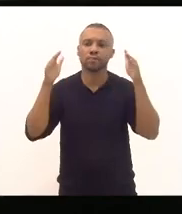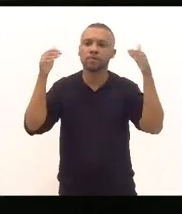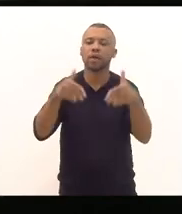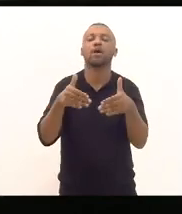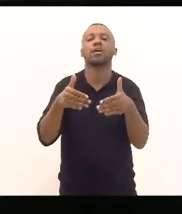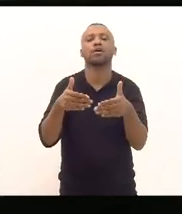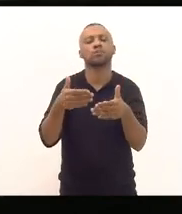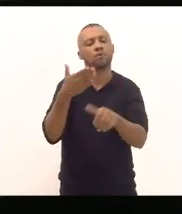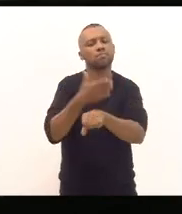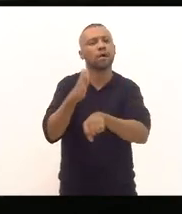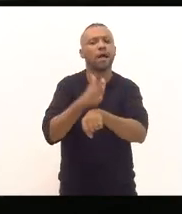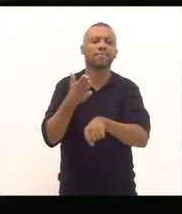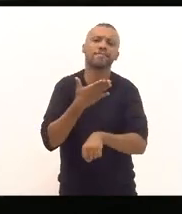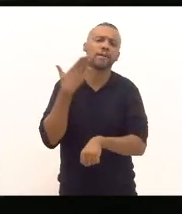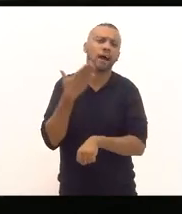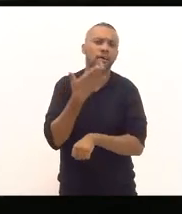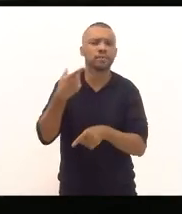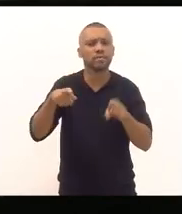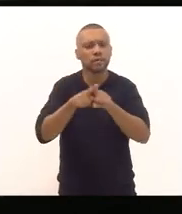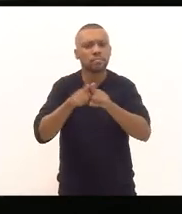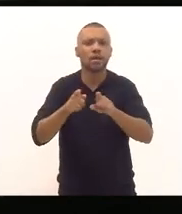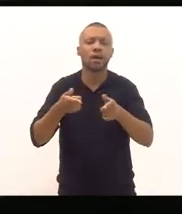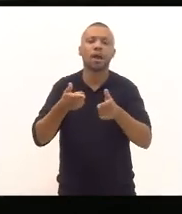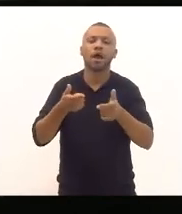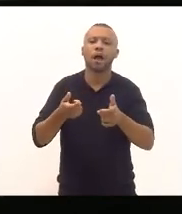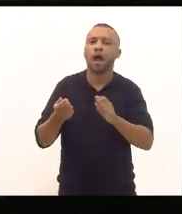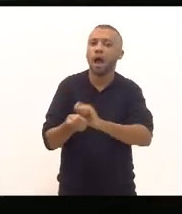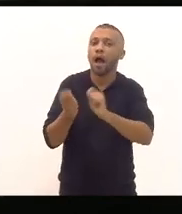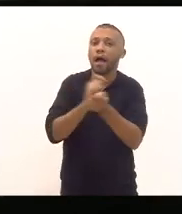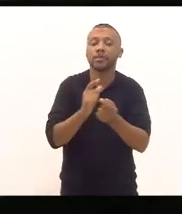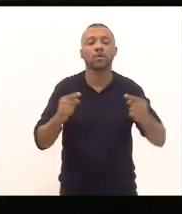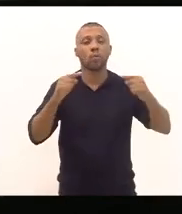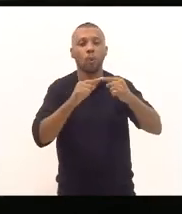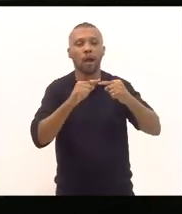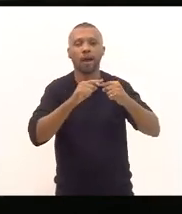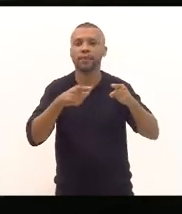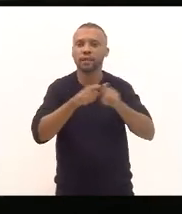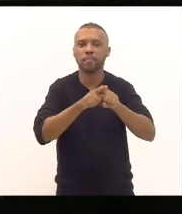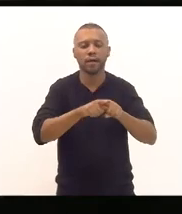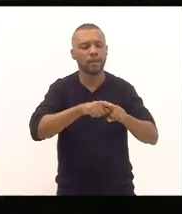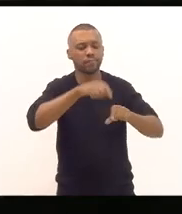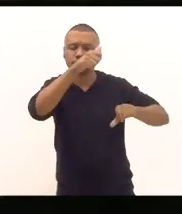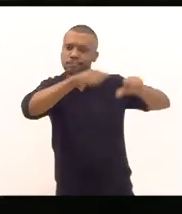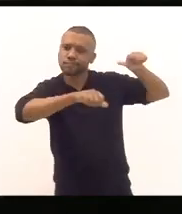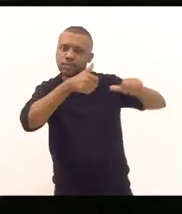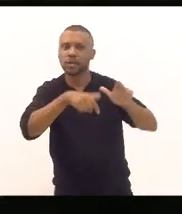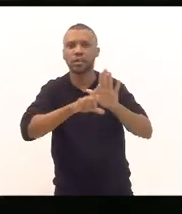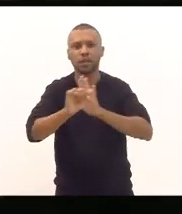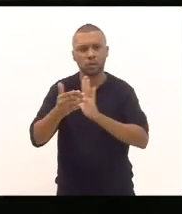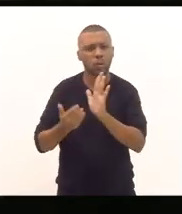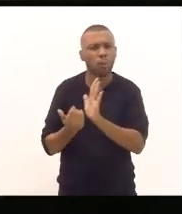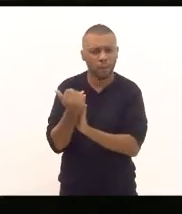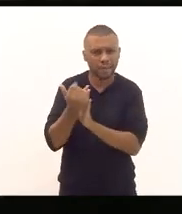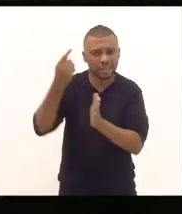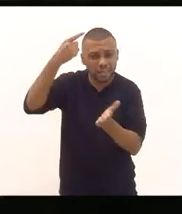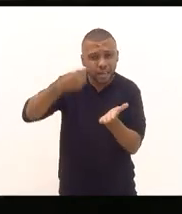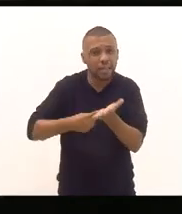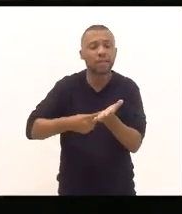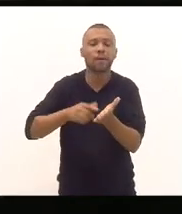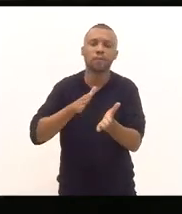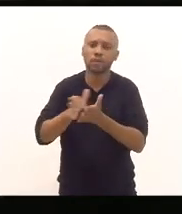praticável sobretudo acomodar o aparelho administrativo bem como observá-la essa lei entra em vigor na data de publicação